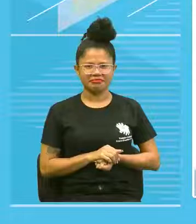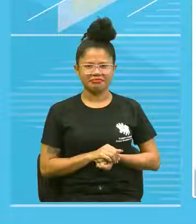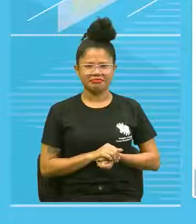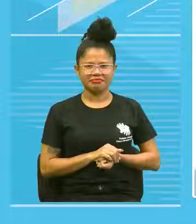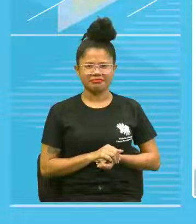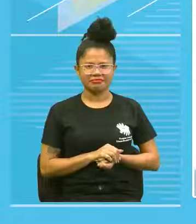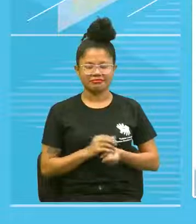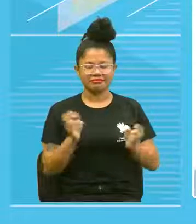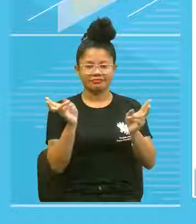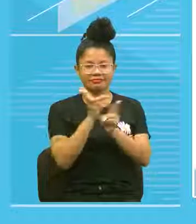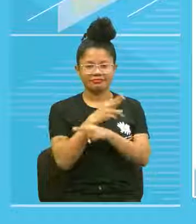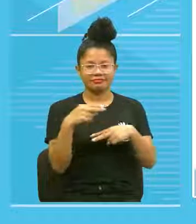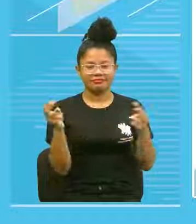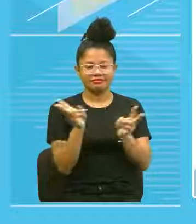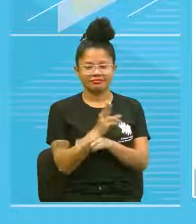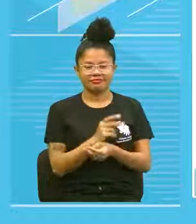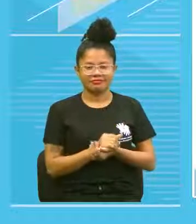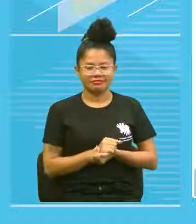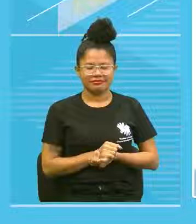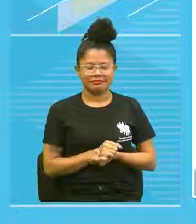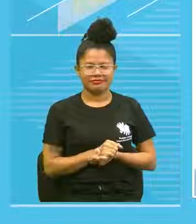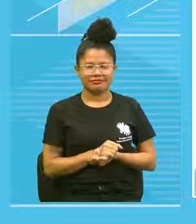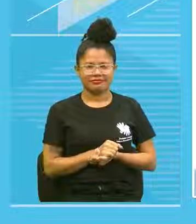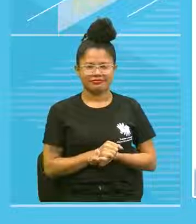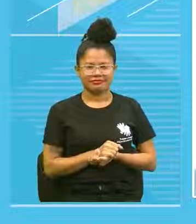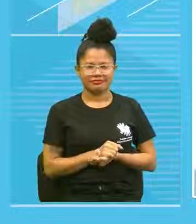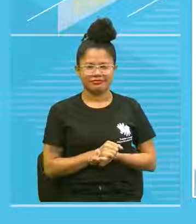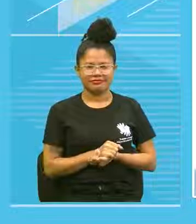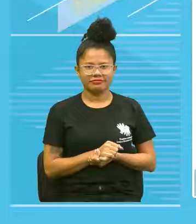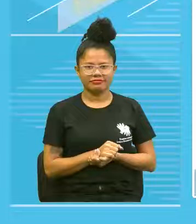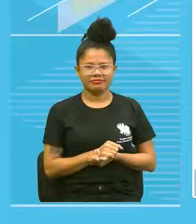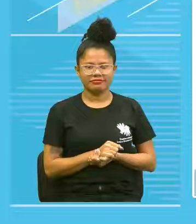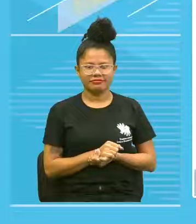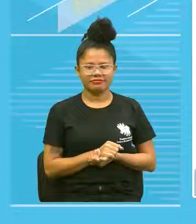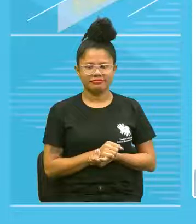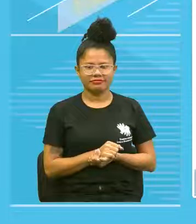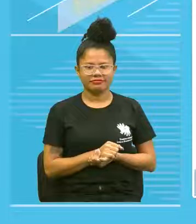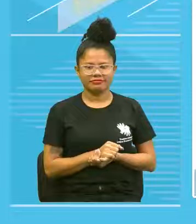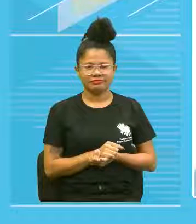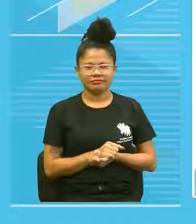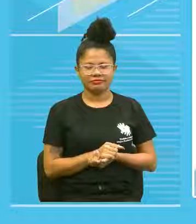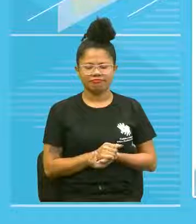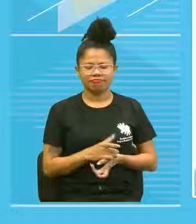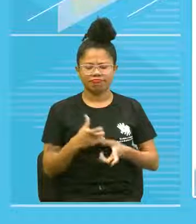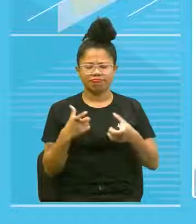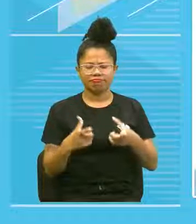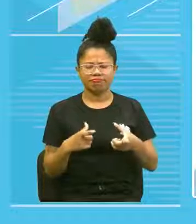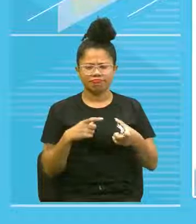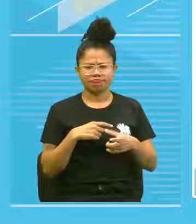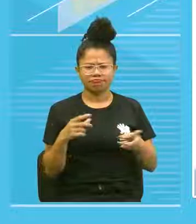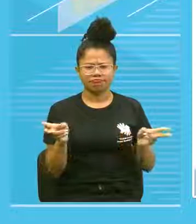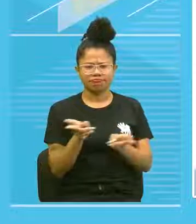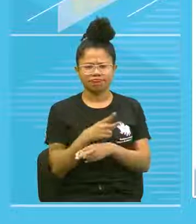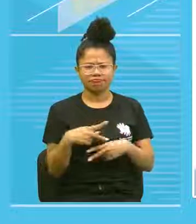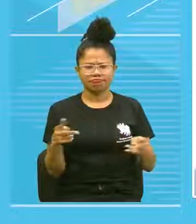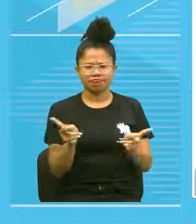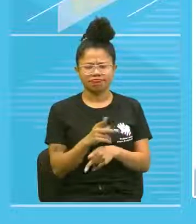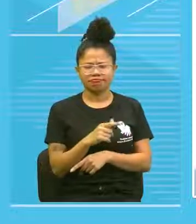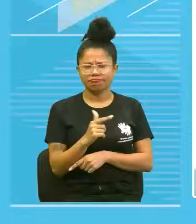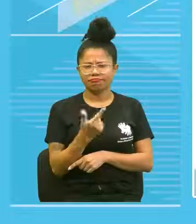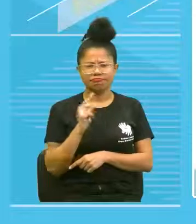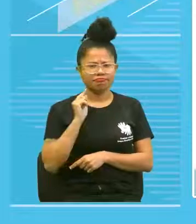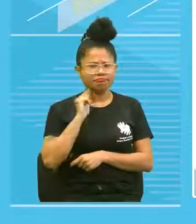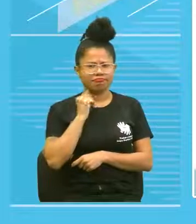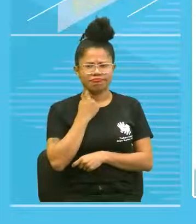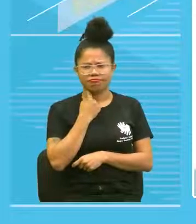Esse é o vento é um parque eólico turma não produz gás